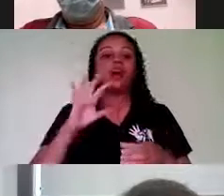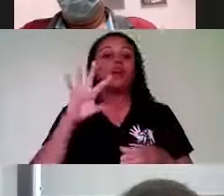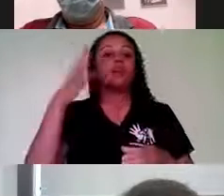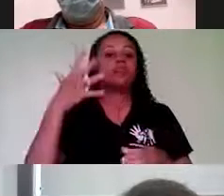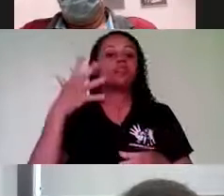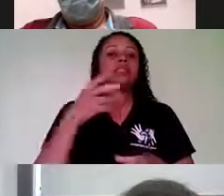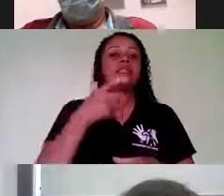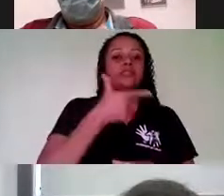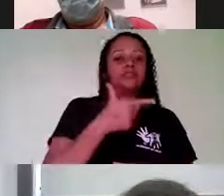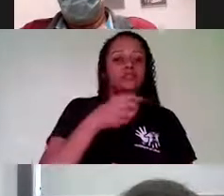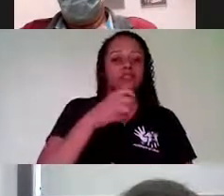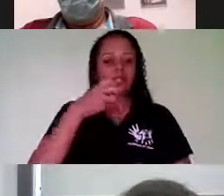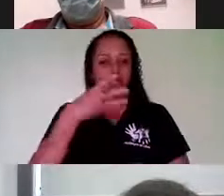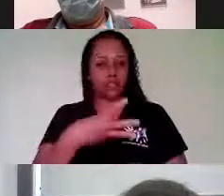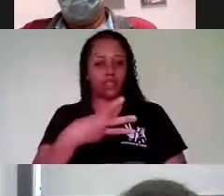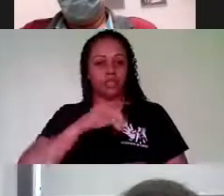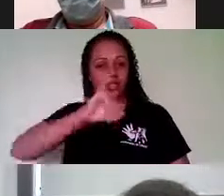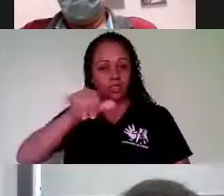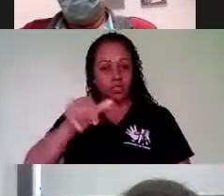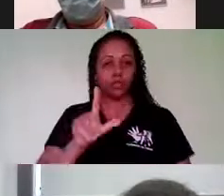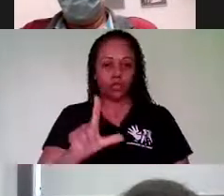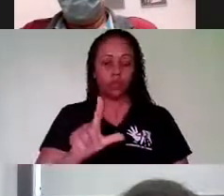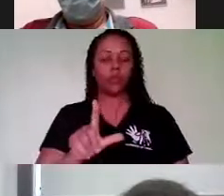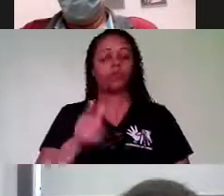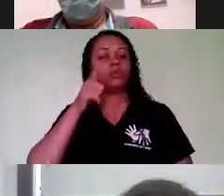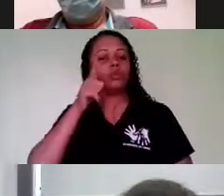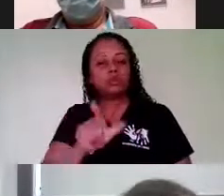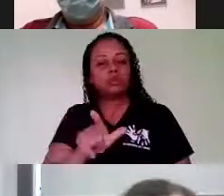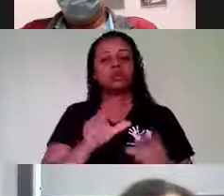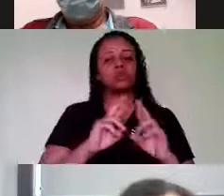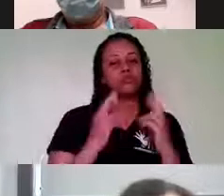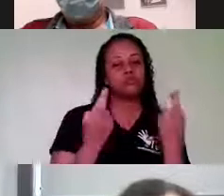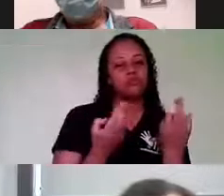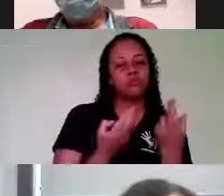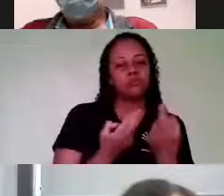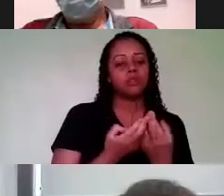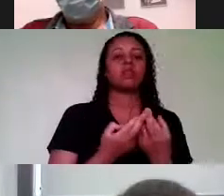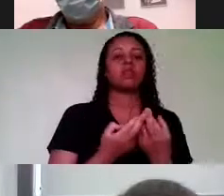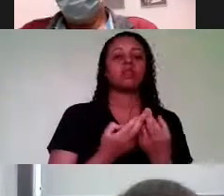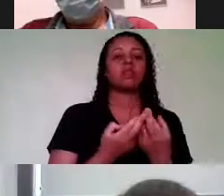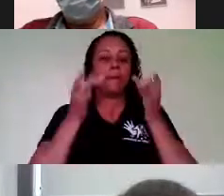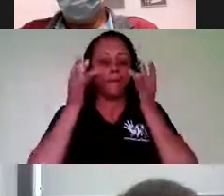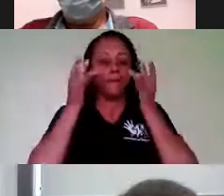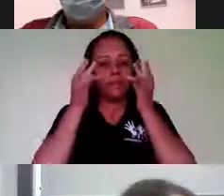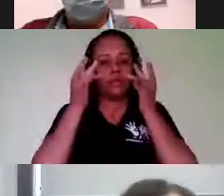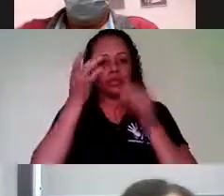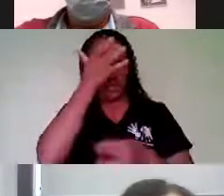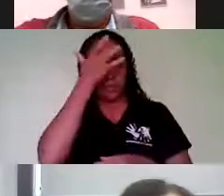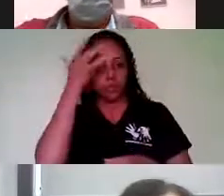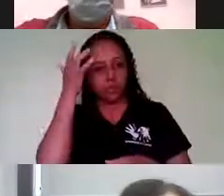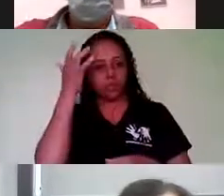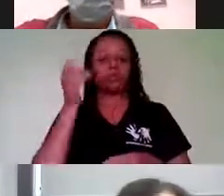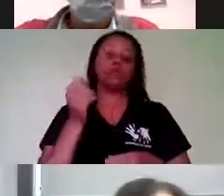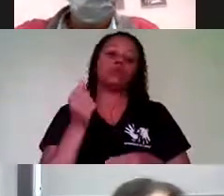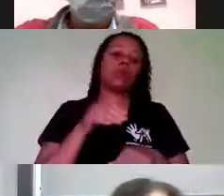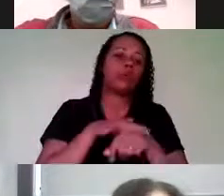aí, como não estamos conseguindo nos reunir presencialmente, as pessoas, ele começou a trocar algumas